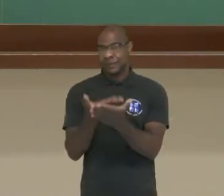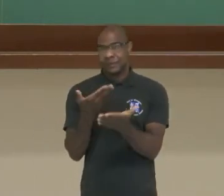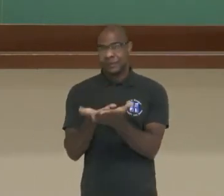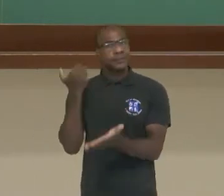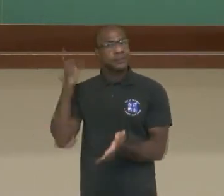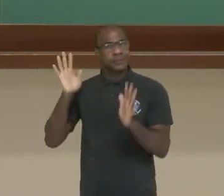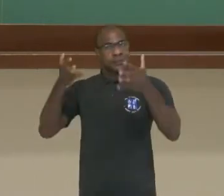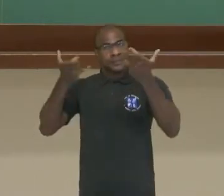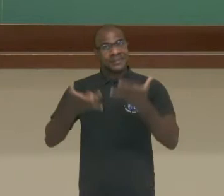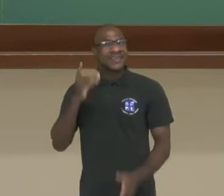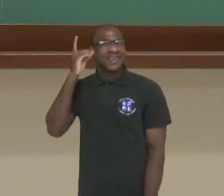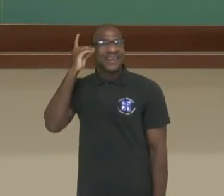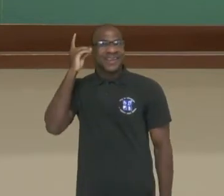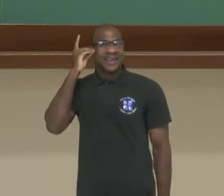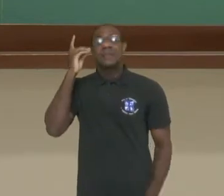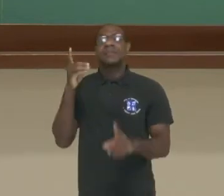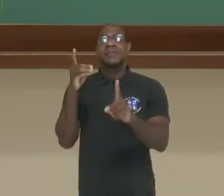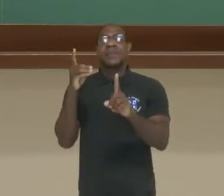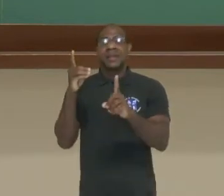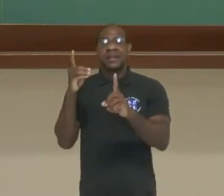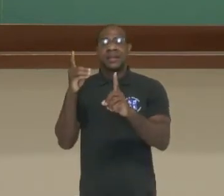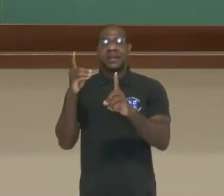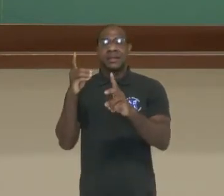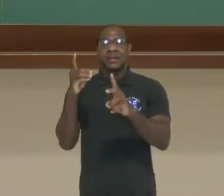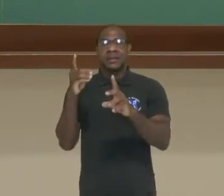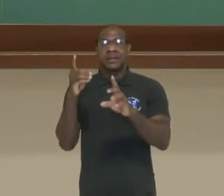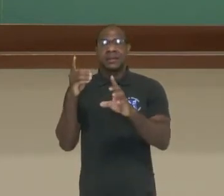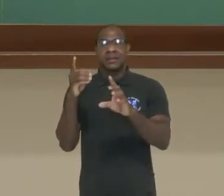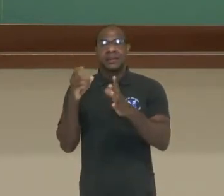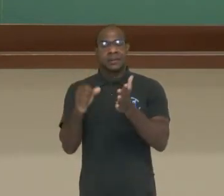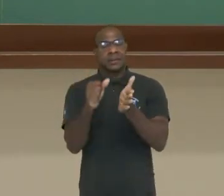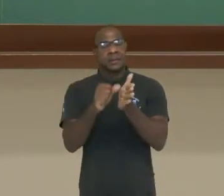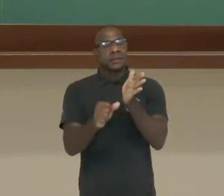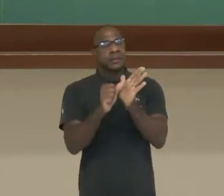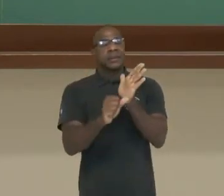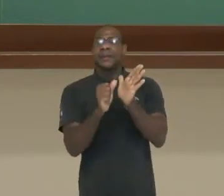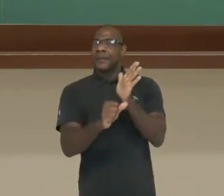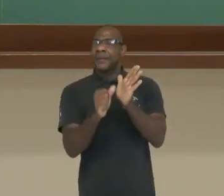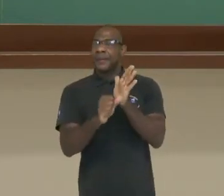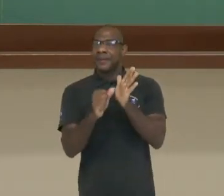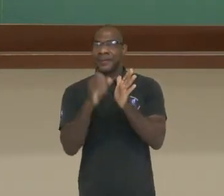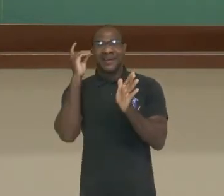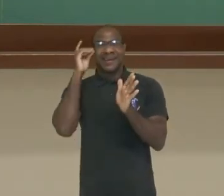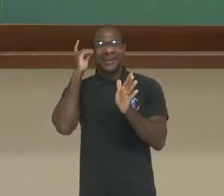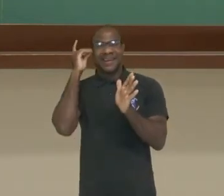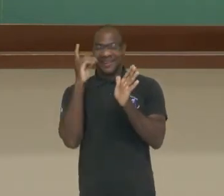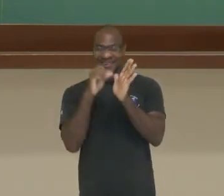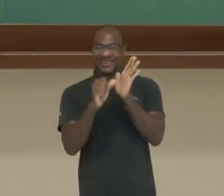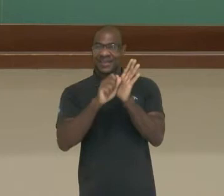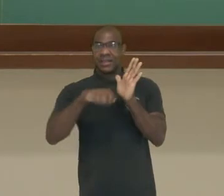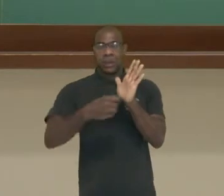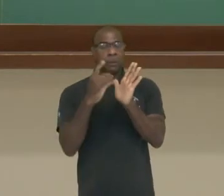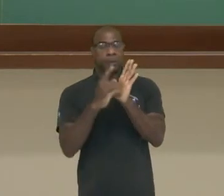síndrome de Down. Neste caso, o que ocorre é a observação no